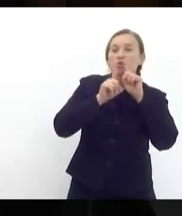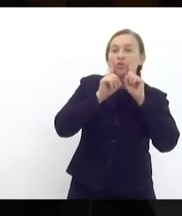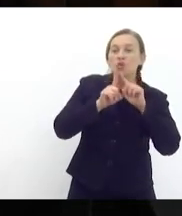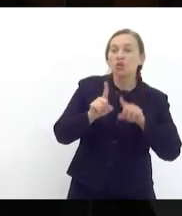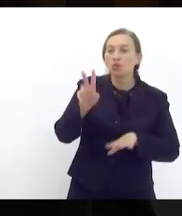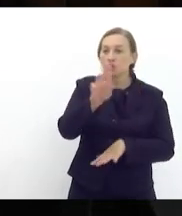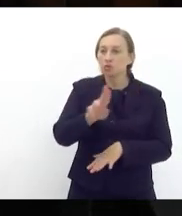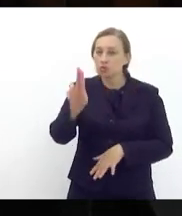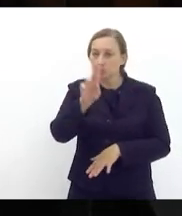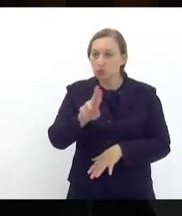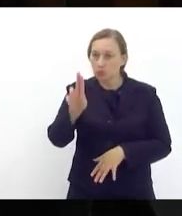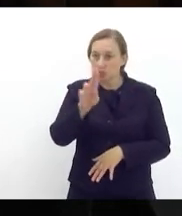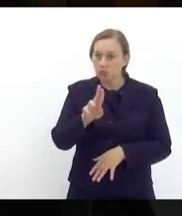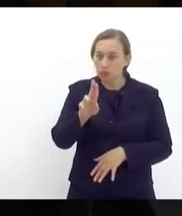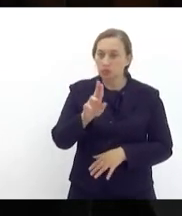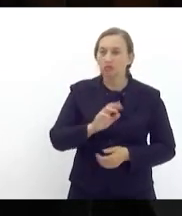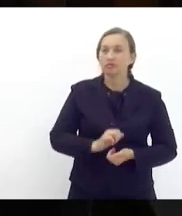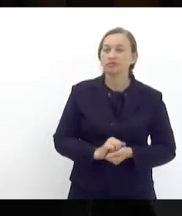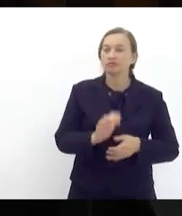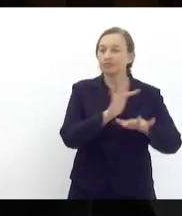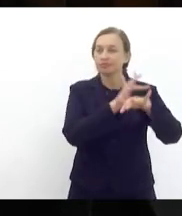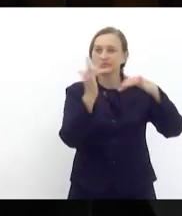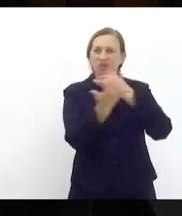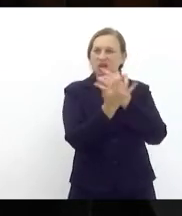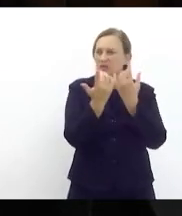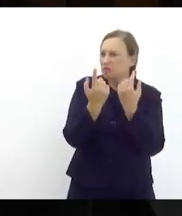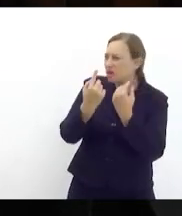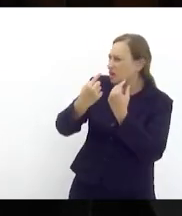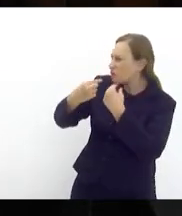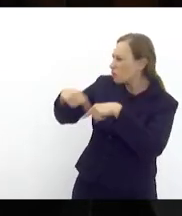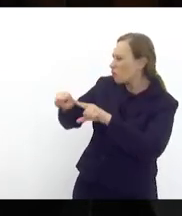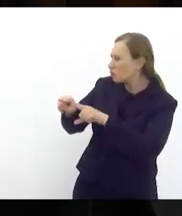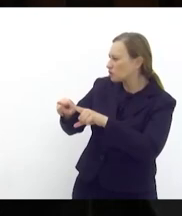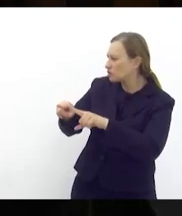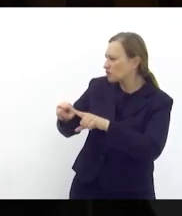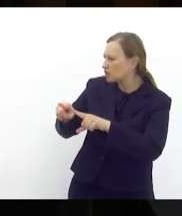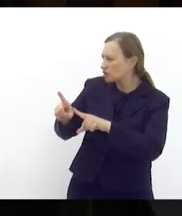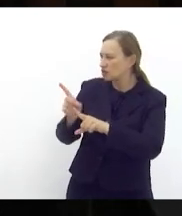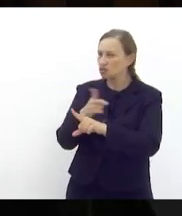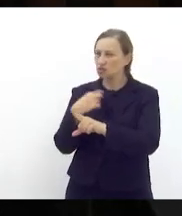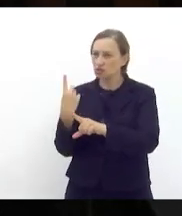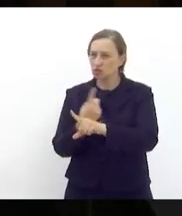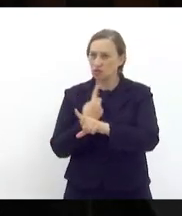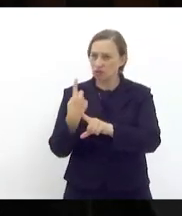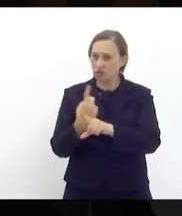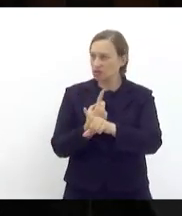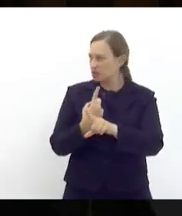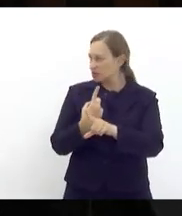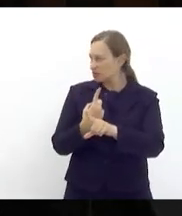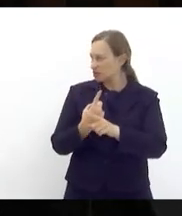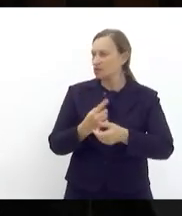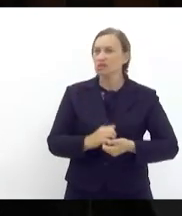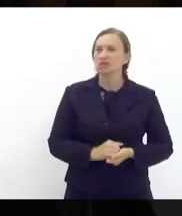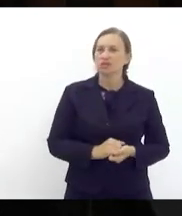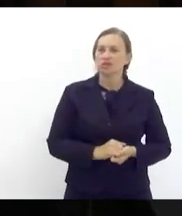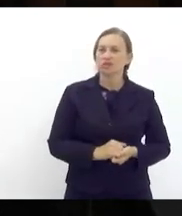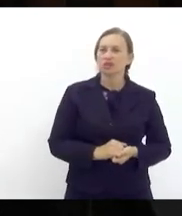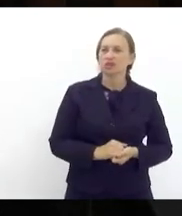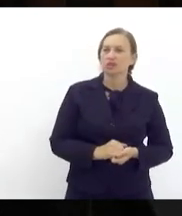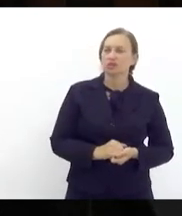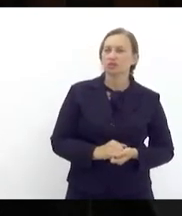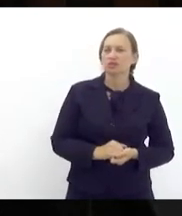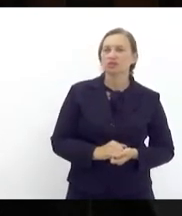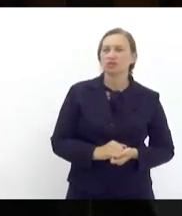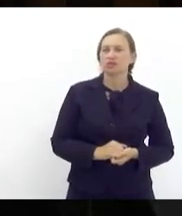sociais para atacar a todos nós, bolsonaristas. E agora